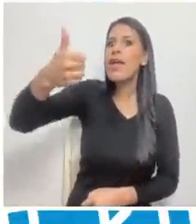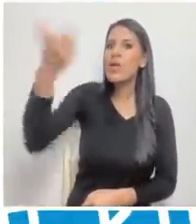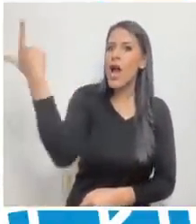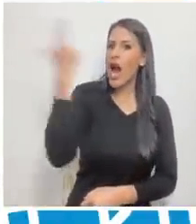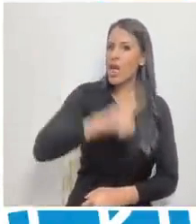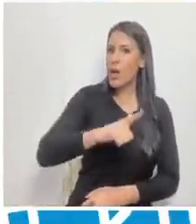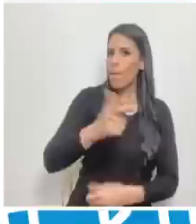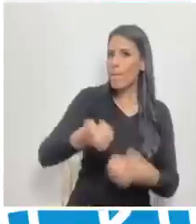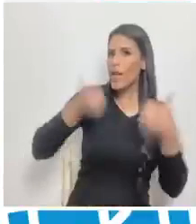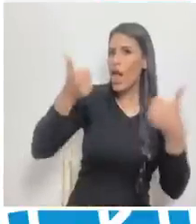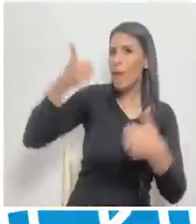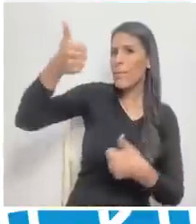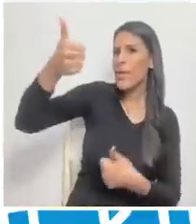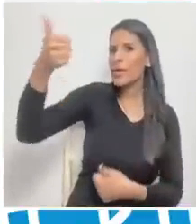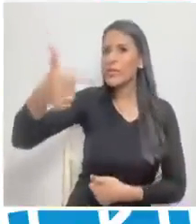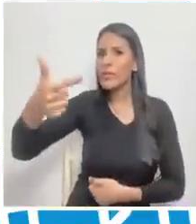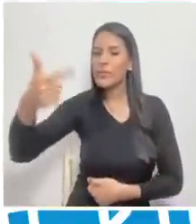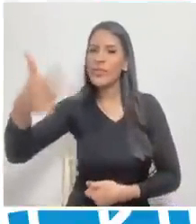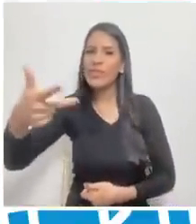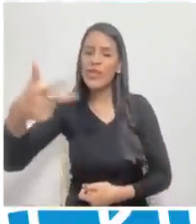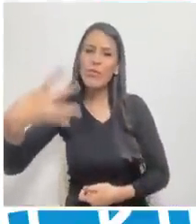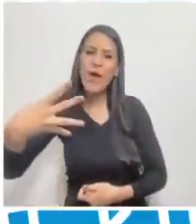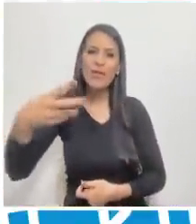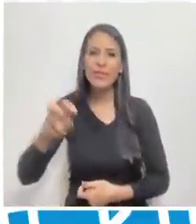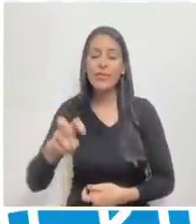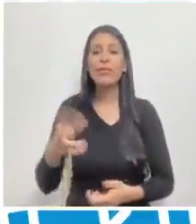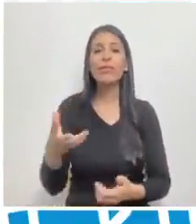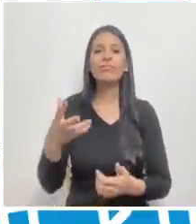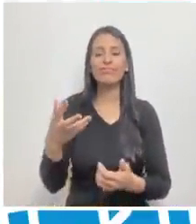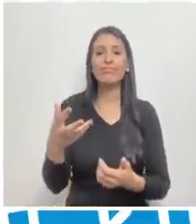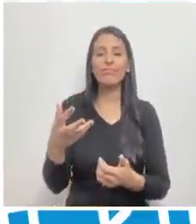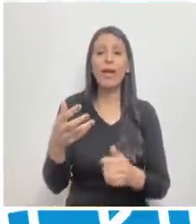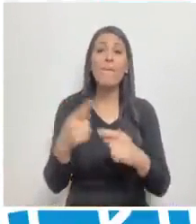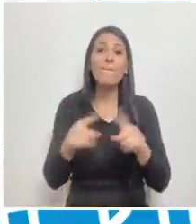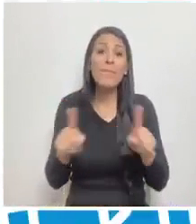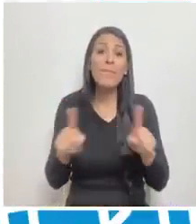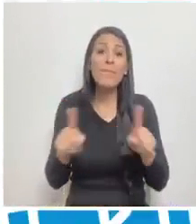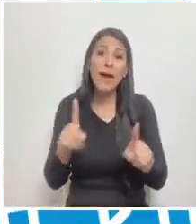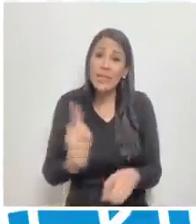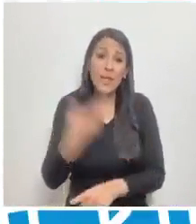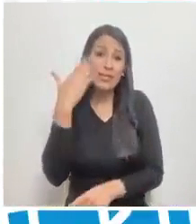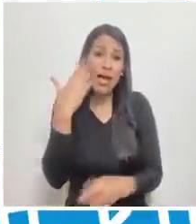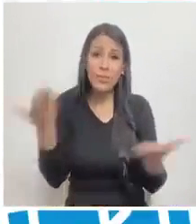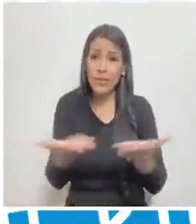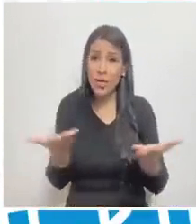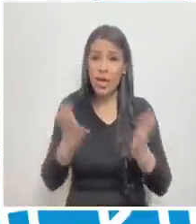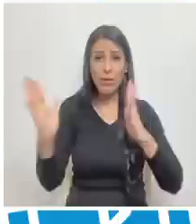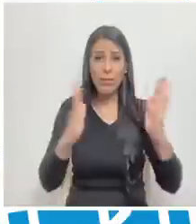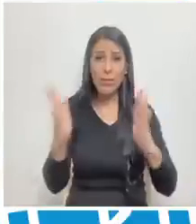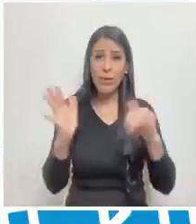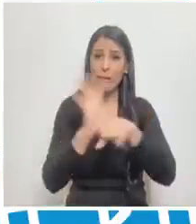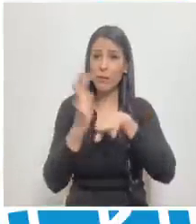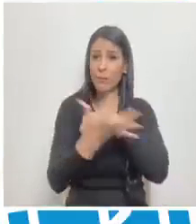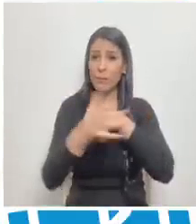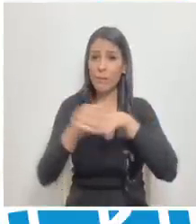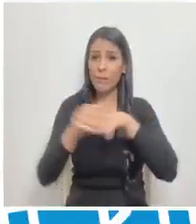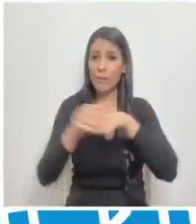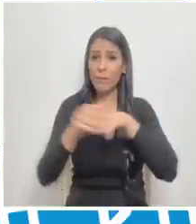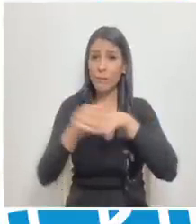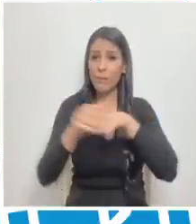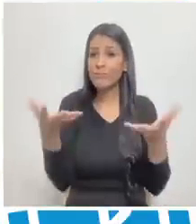que, nesse momento de pandemia, né, essa defasagem de aprendizagem, ela vai representar uma